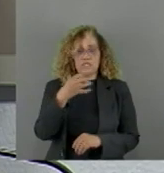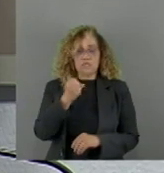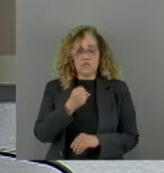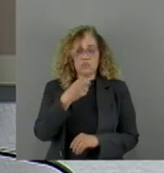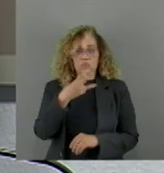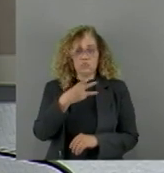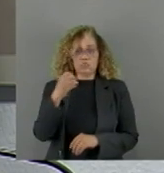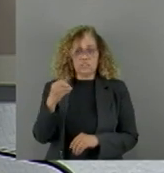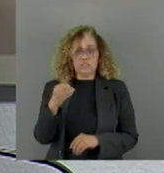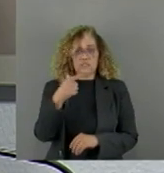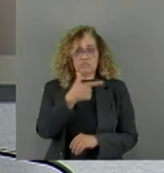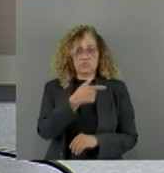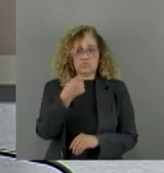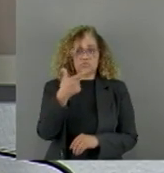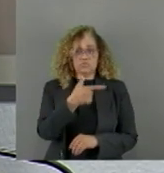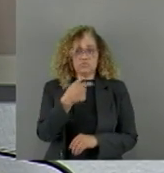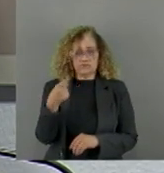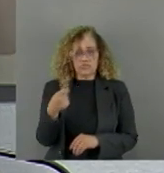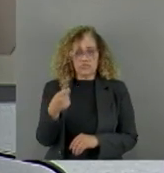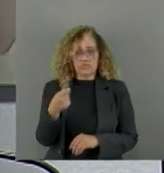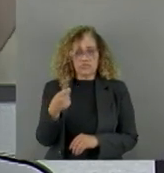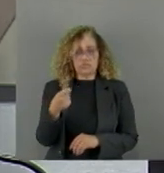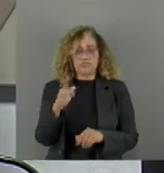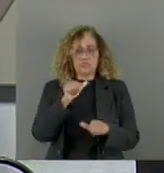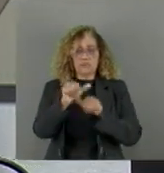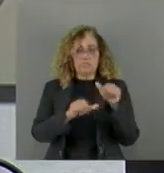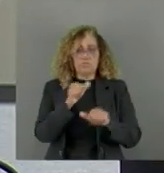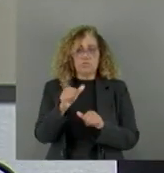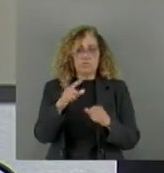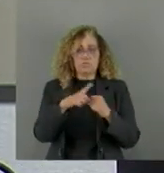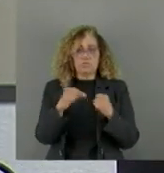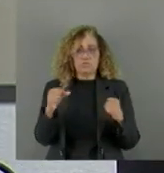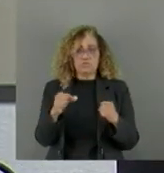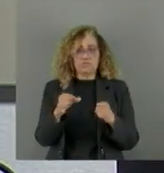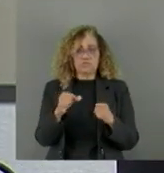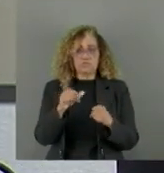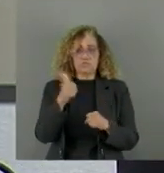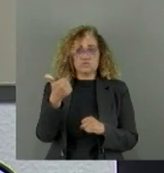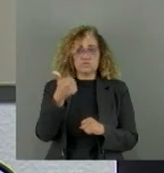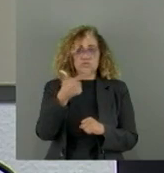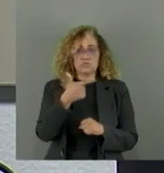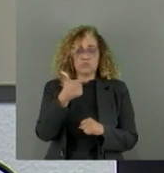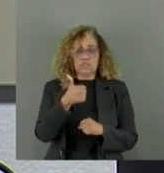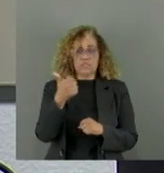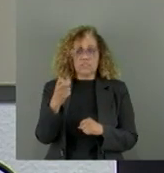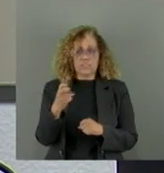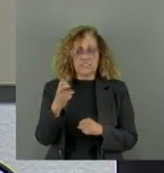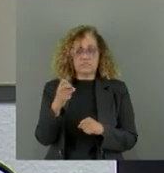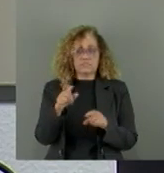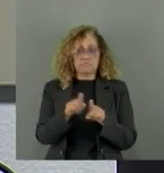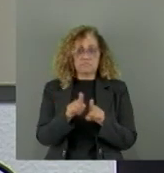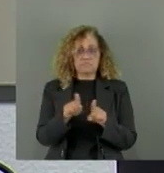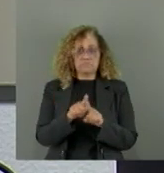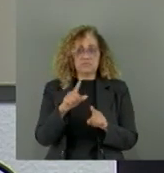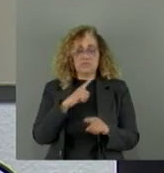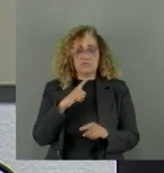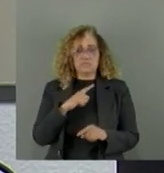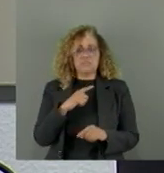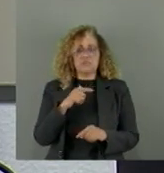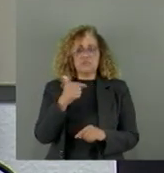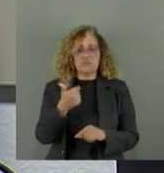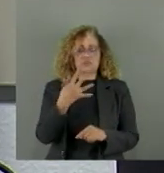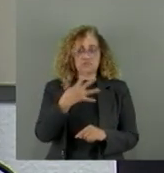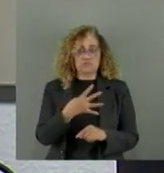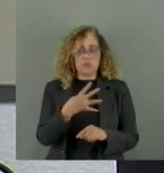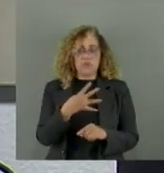de 2020, que altera o artigo 115 da Lei 8.213, de 24 de julho de